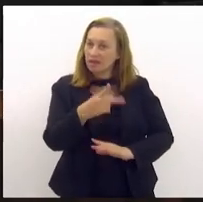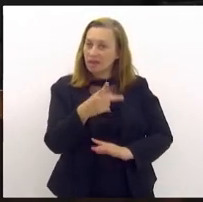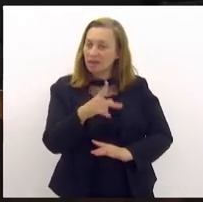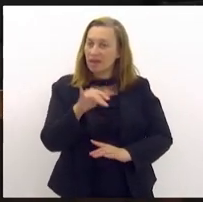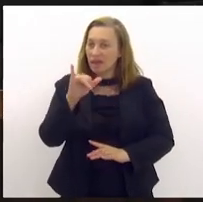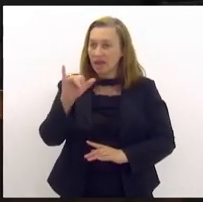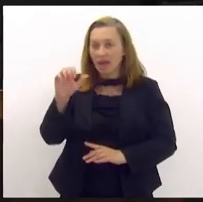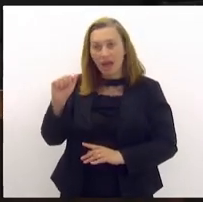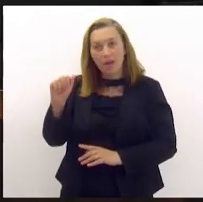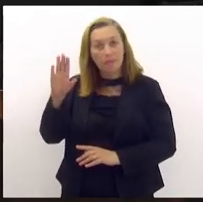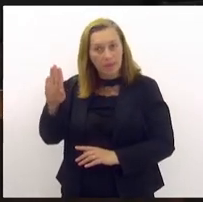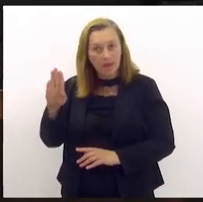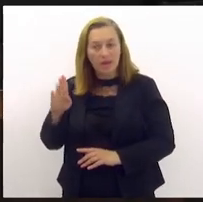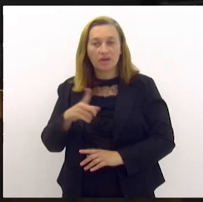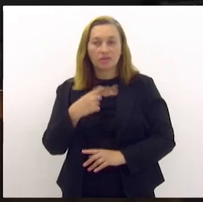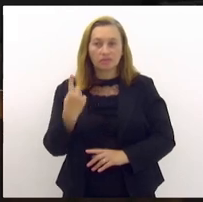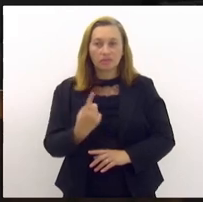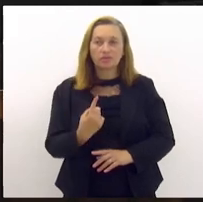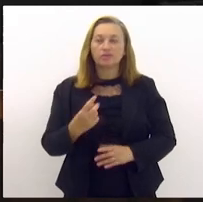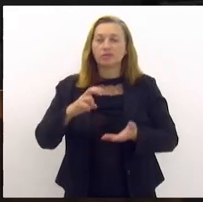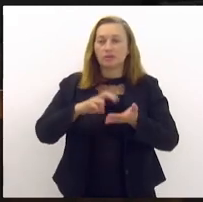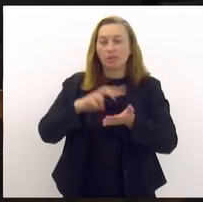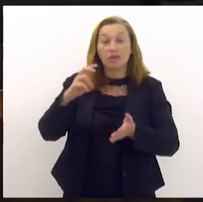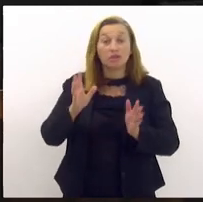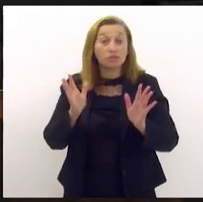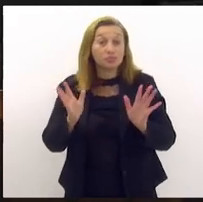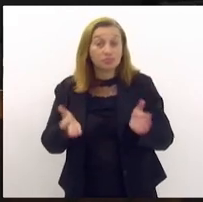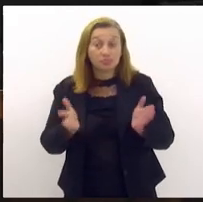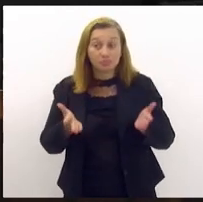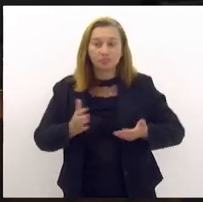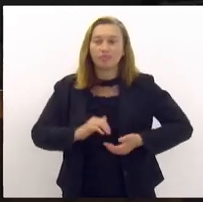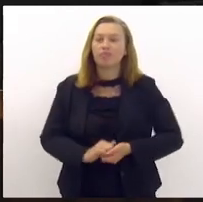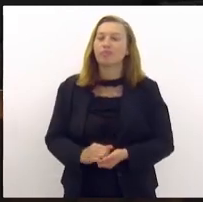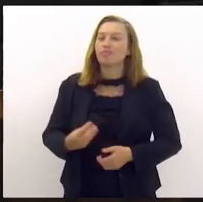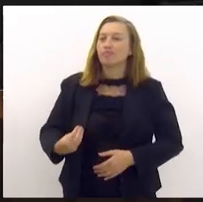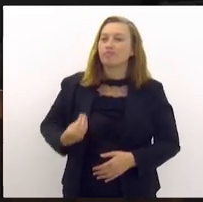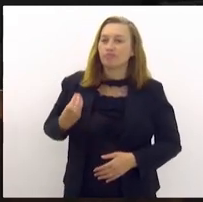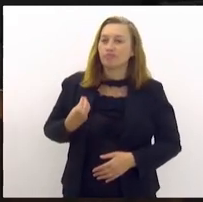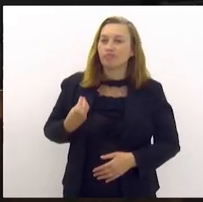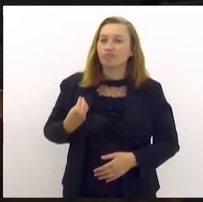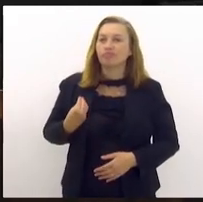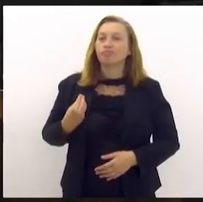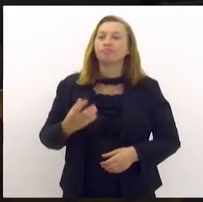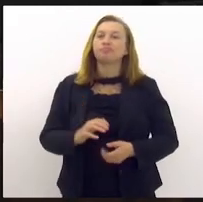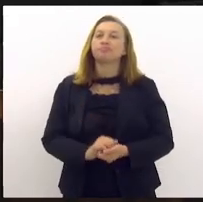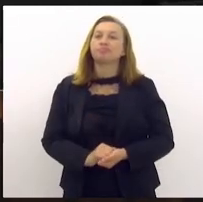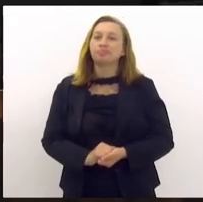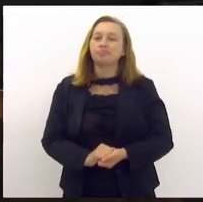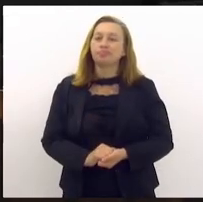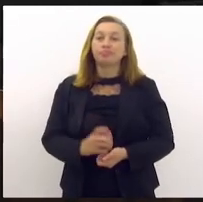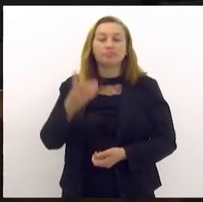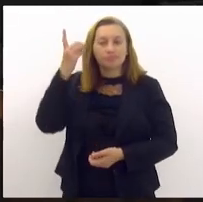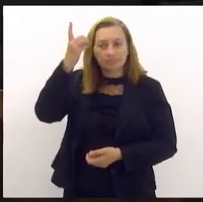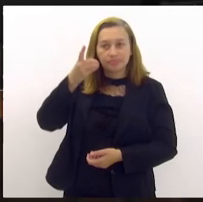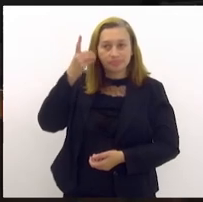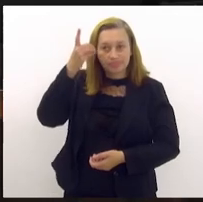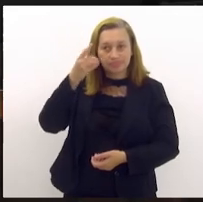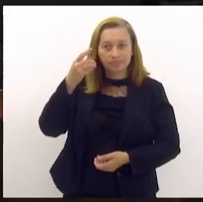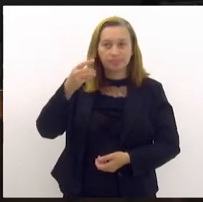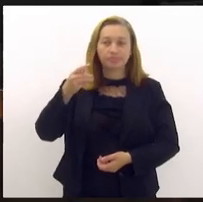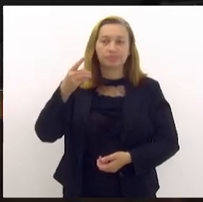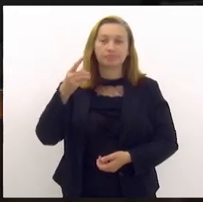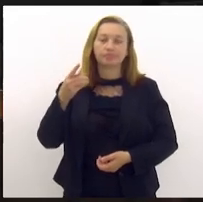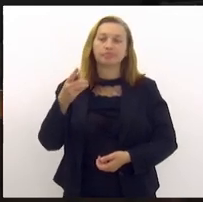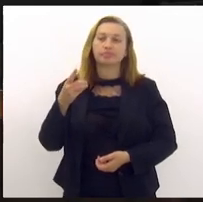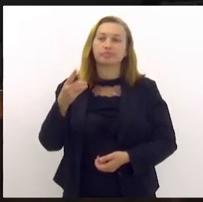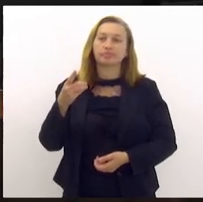IAB. Nós fizemos isso na manhã de hoje, com a presença do constitucionalista deputada Marta Rocha, o